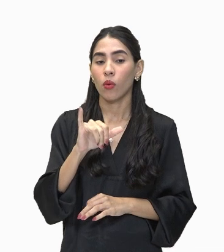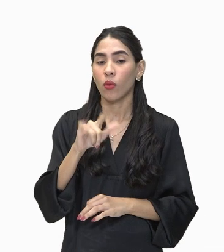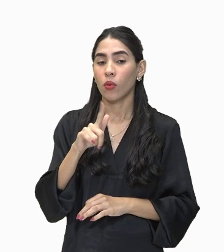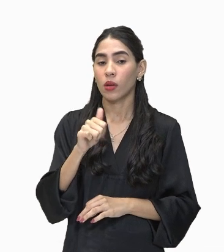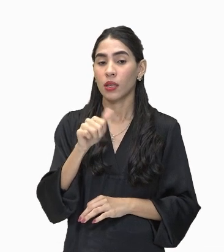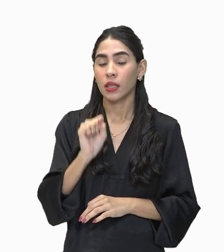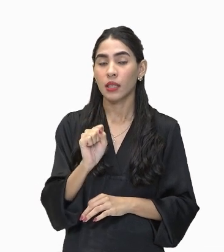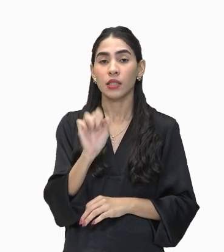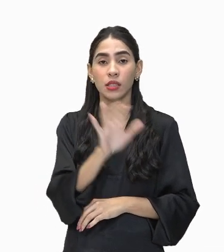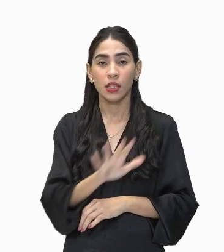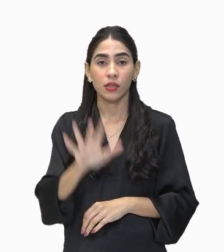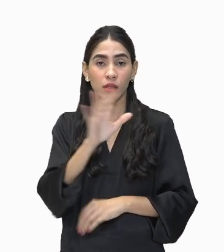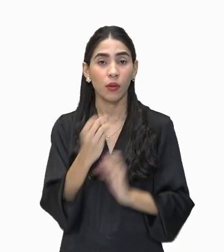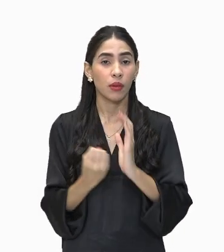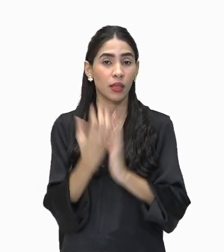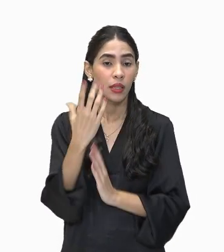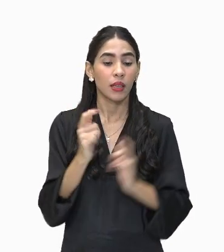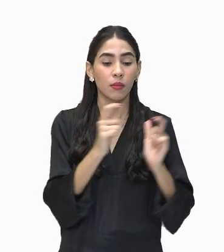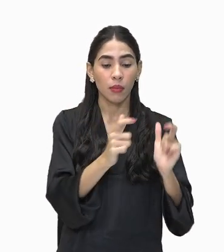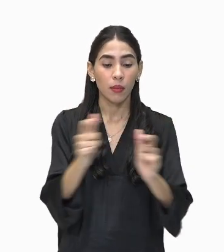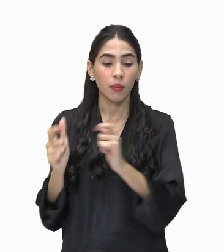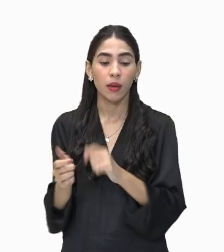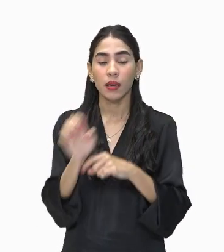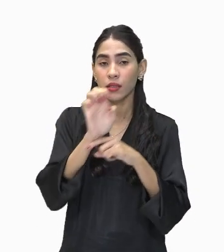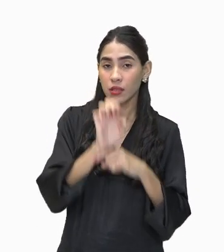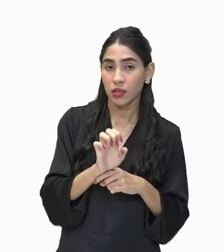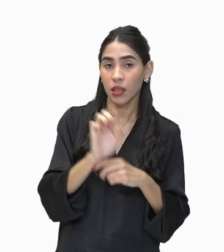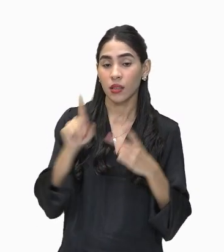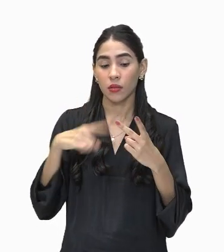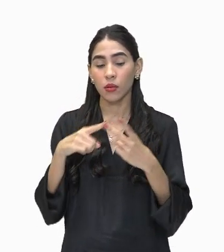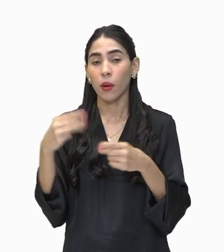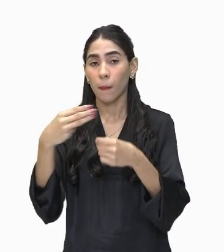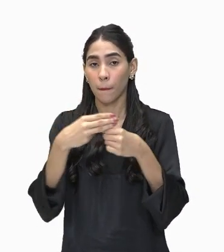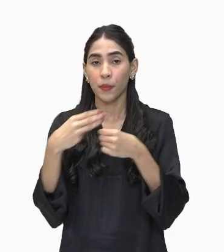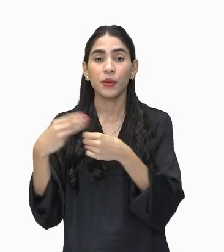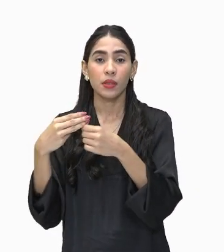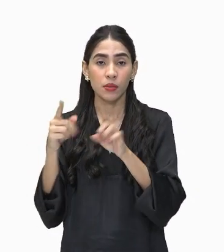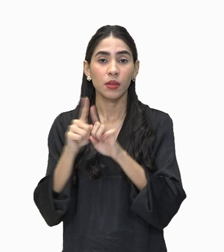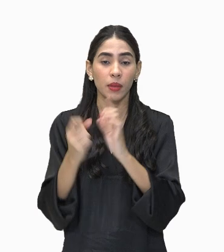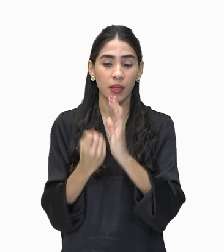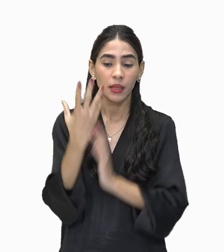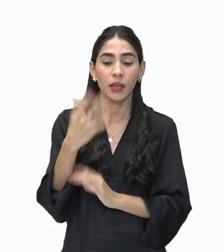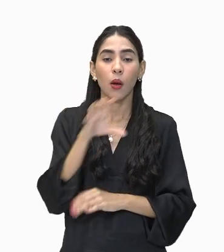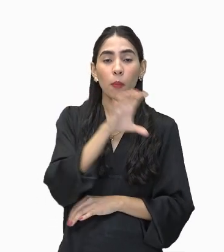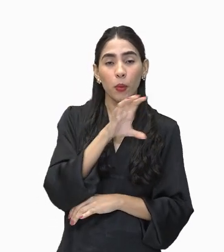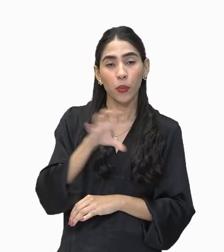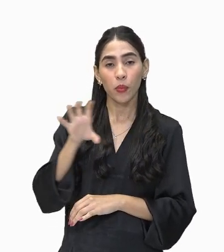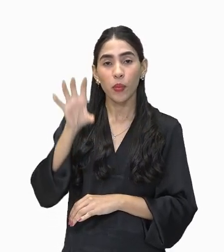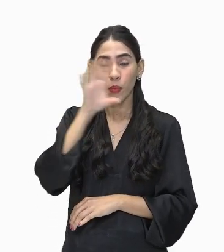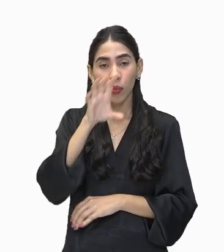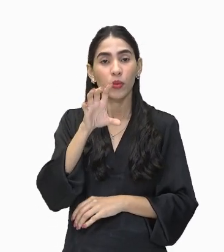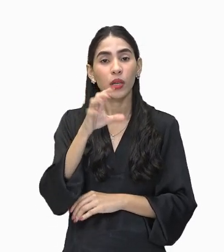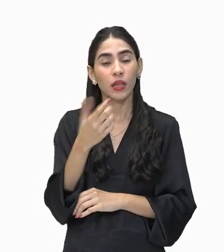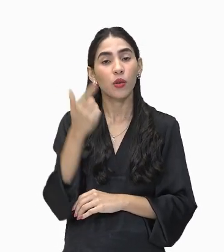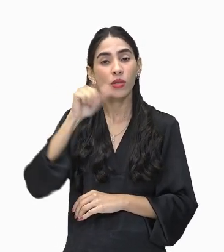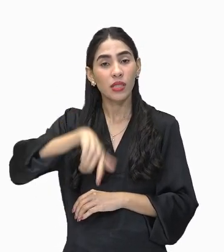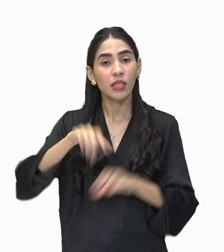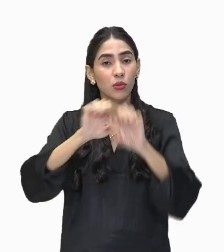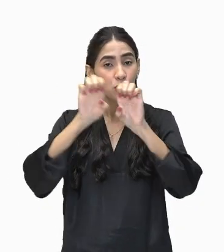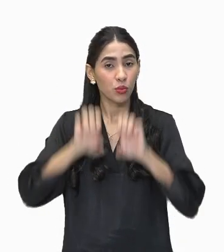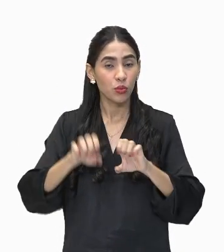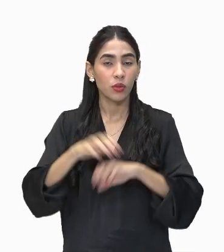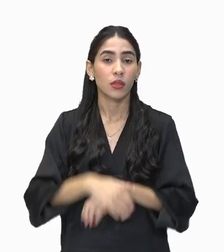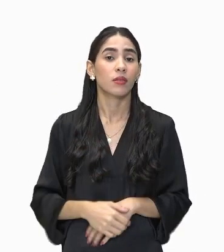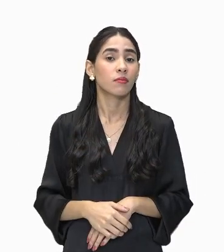Foram criando, então, ligas nos estados, nos municípios, aí foram se espalhando e se estruturando.